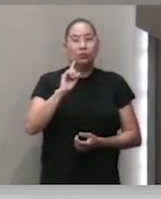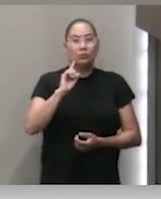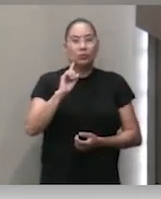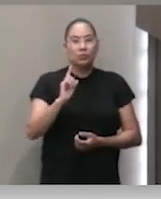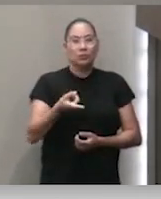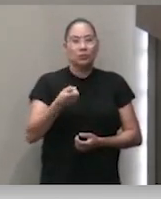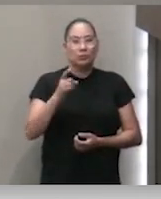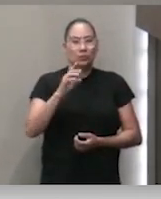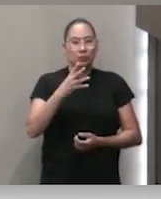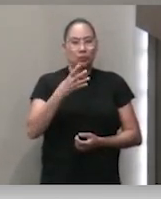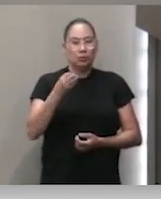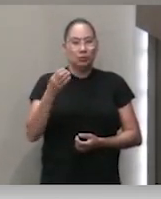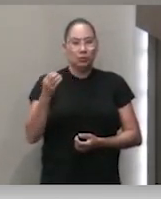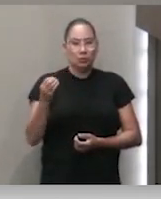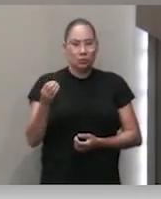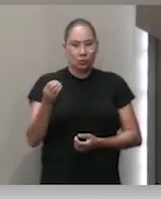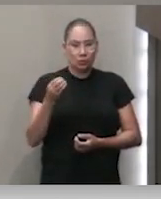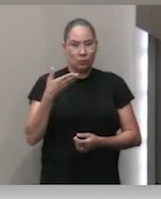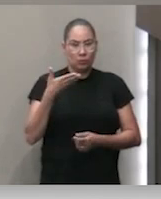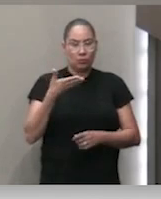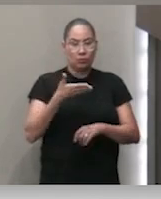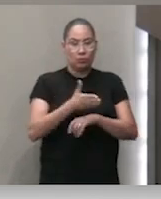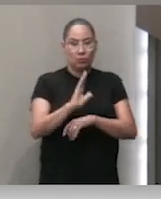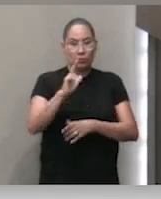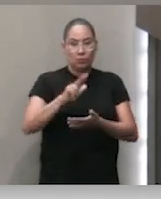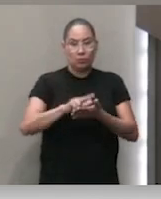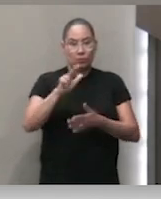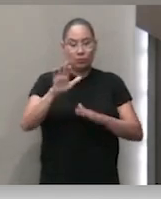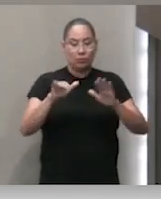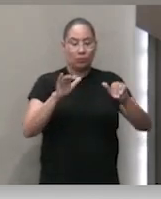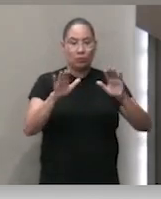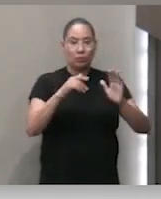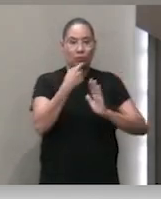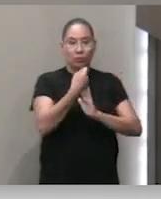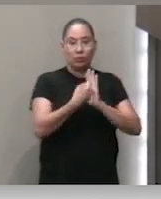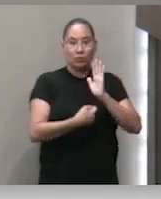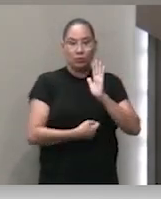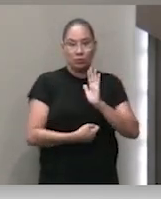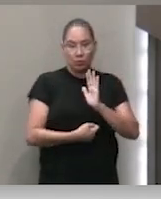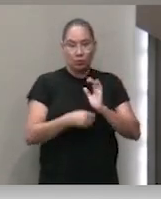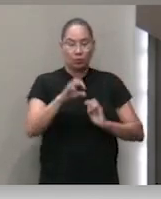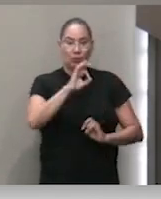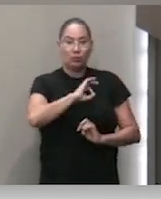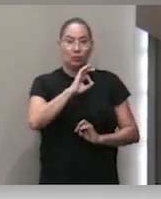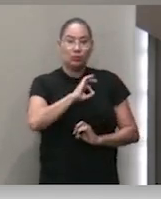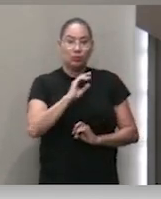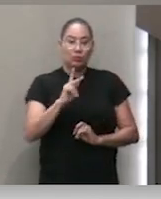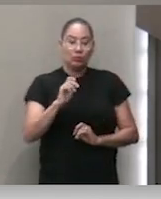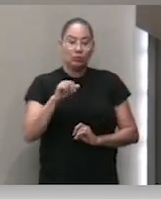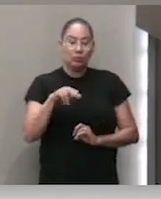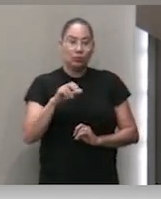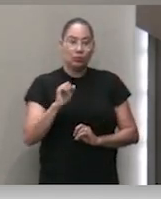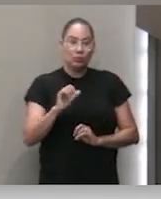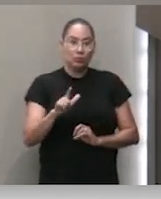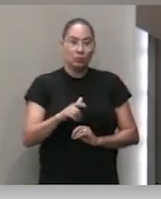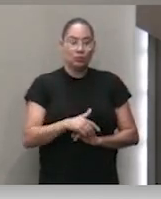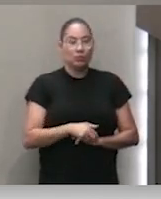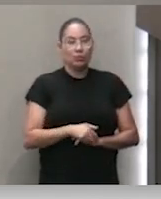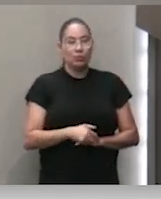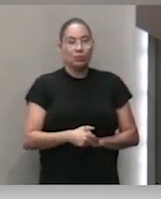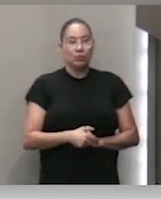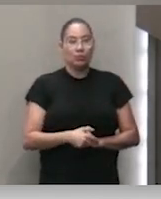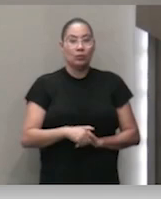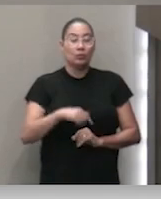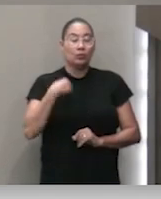de 1.400 aprovados para o chamamento do concurso público de policial penal. Exatamente.